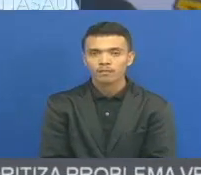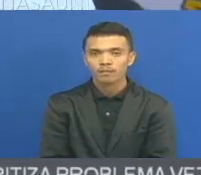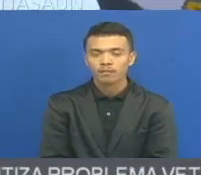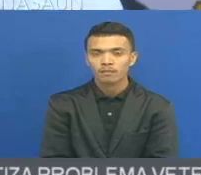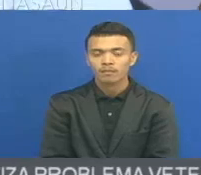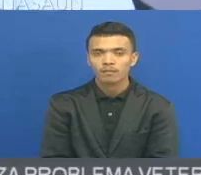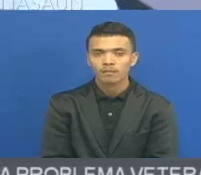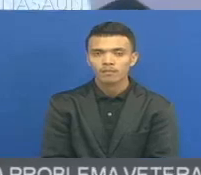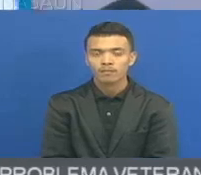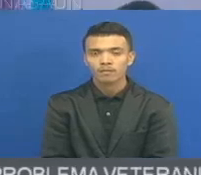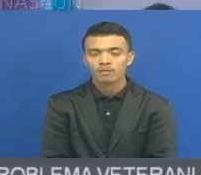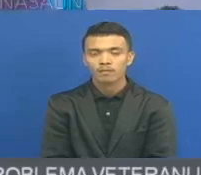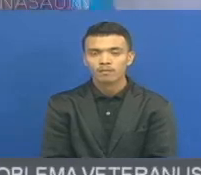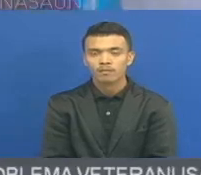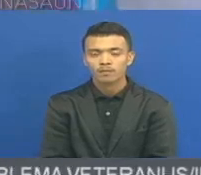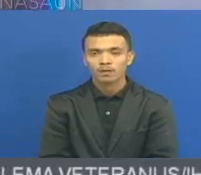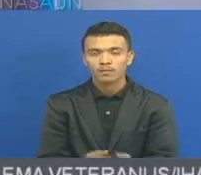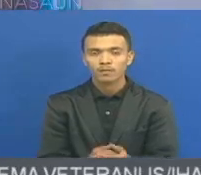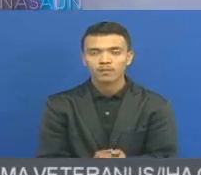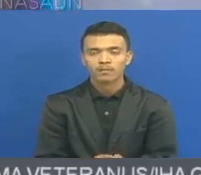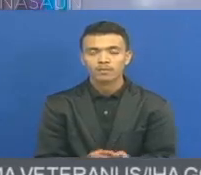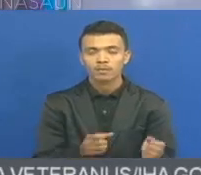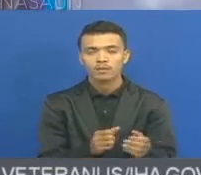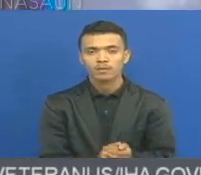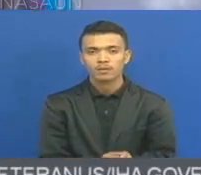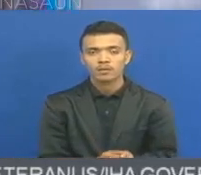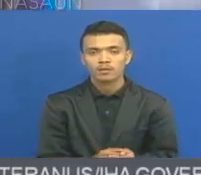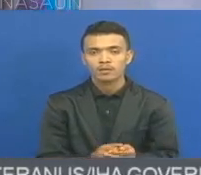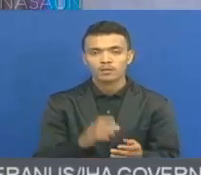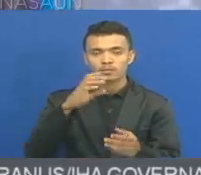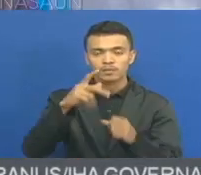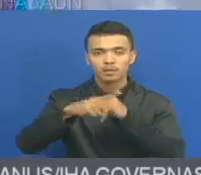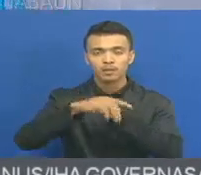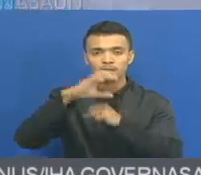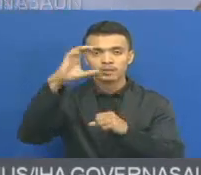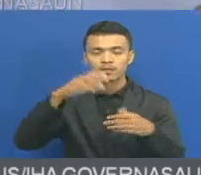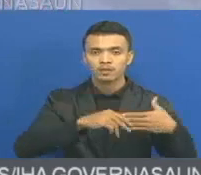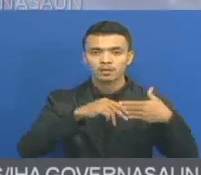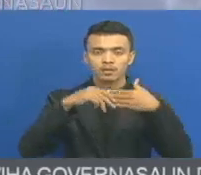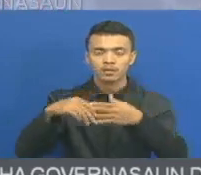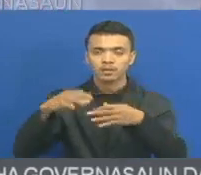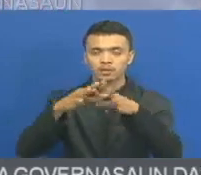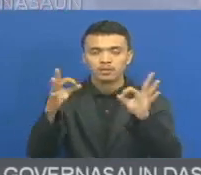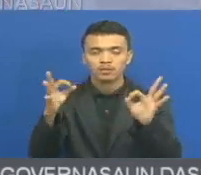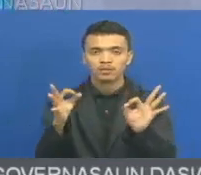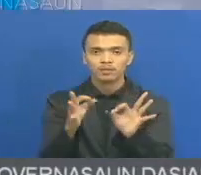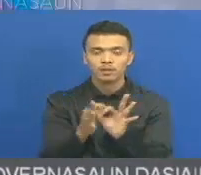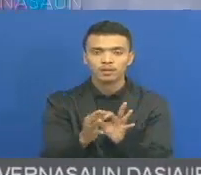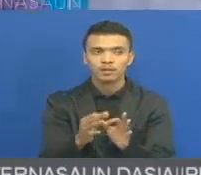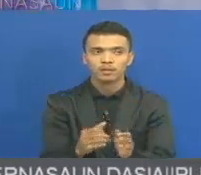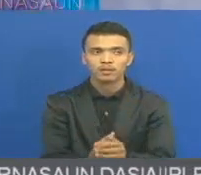para manambar a glutan. Rodi, senhor de Cairoco, a dia que eles leiram é